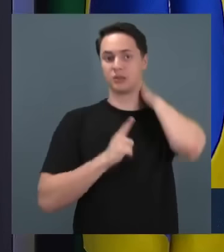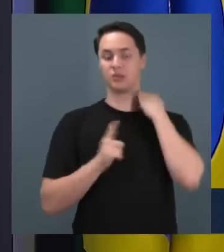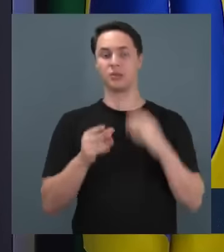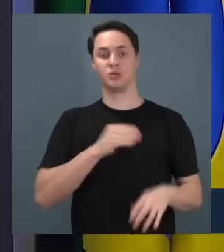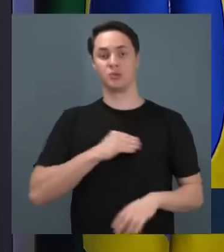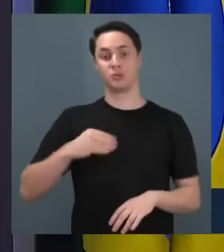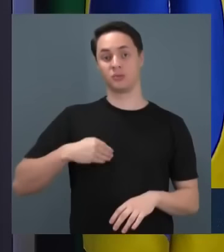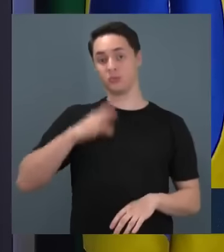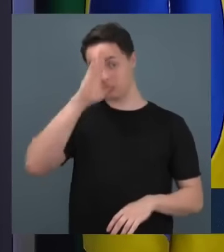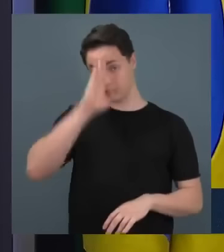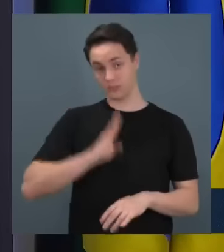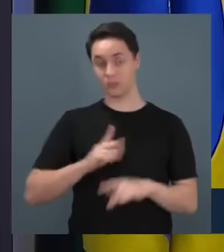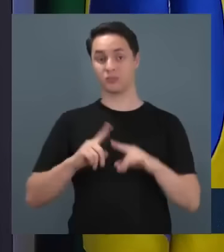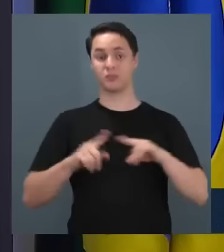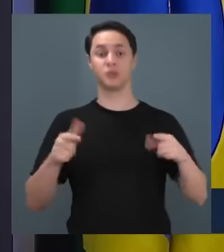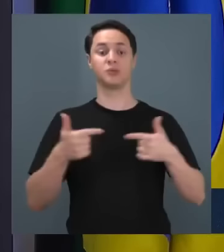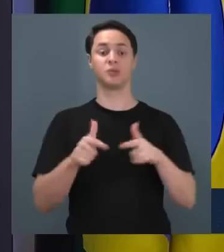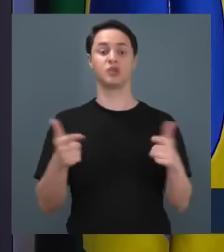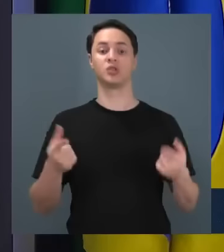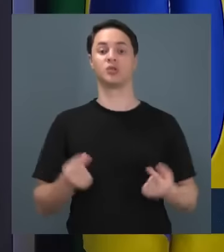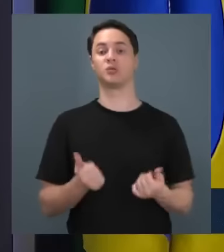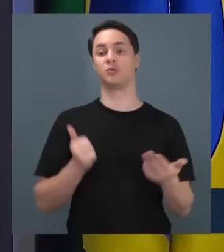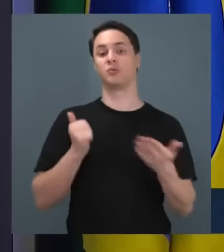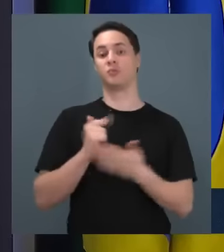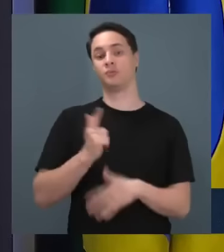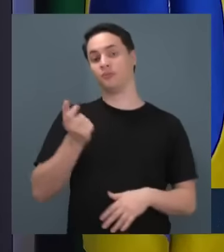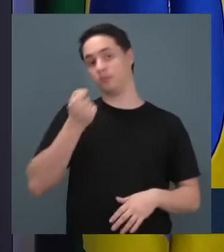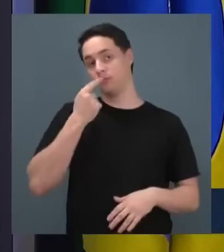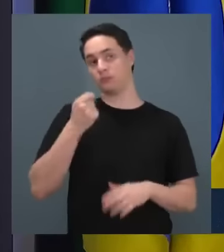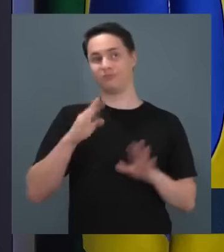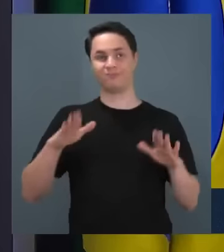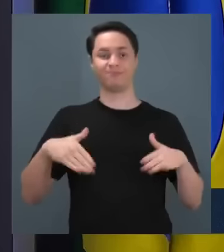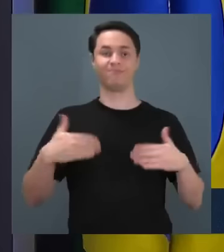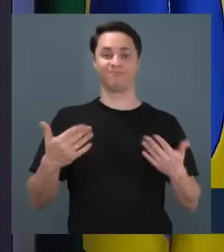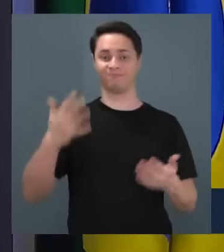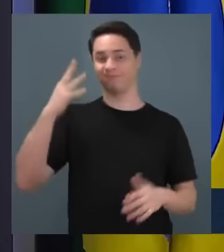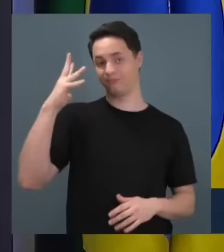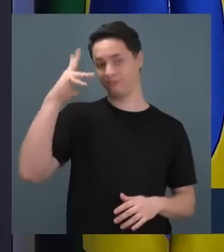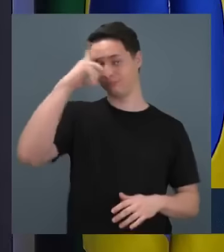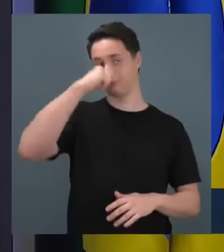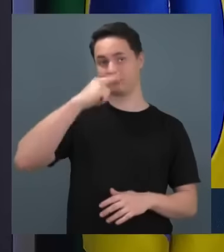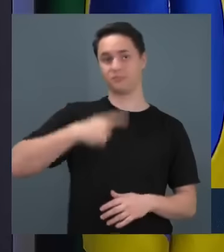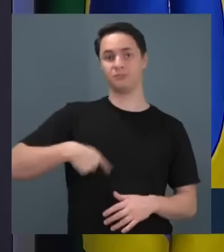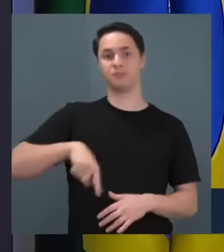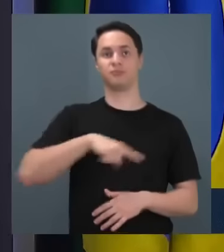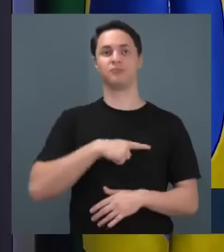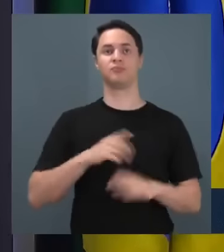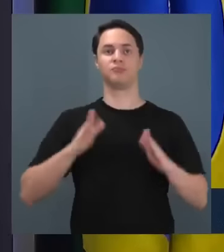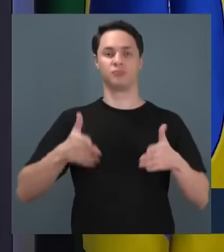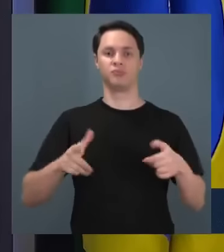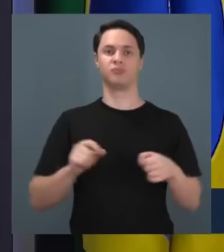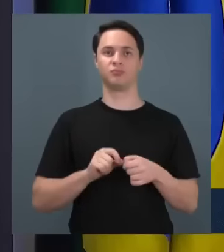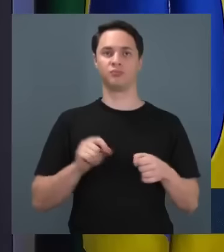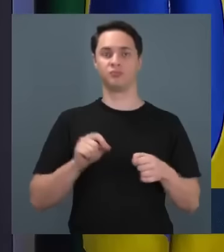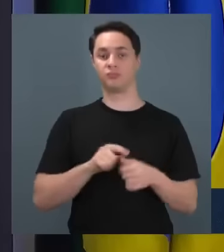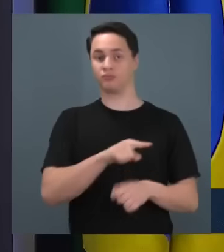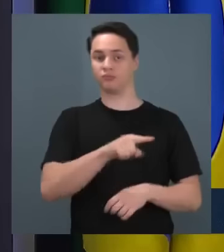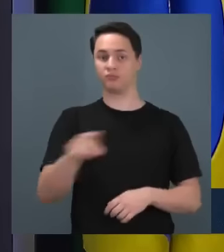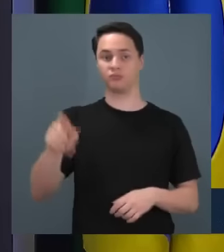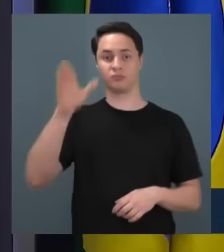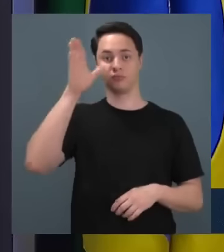graça e não tinha dinheiro para comprar o remédio. Então foi muito bonito. Nós já fizemos aqui, quem tiver